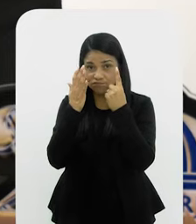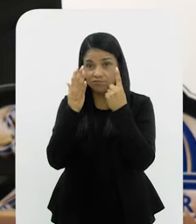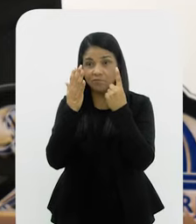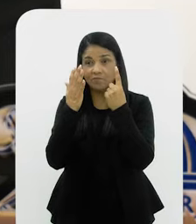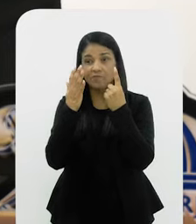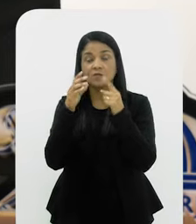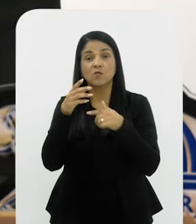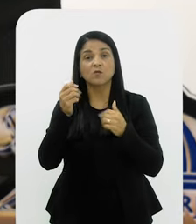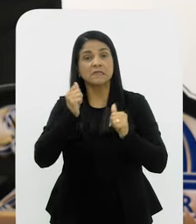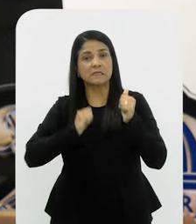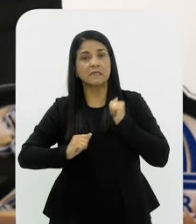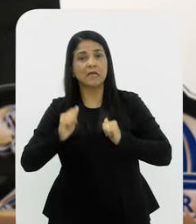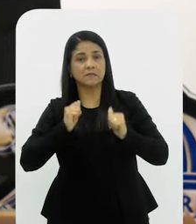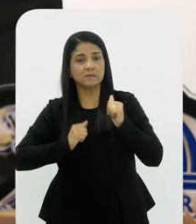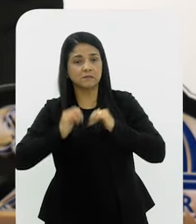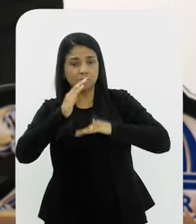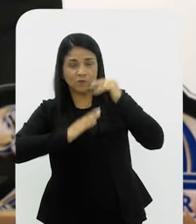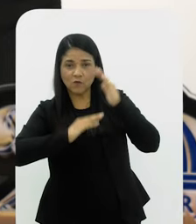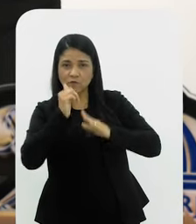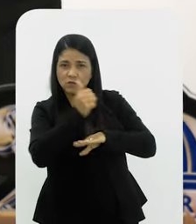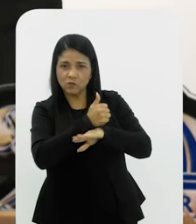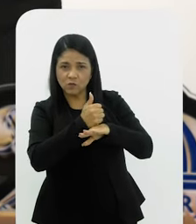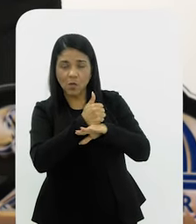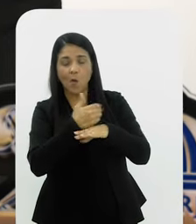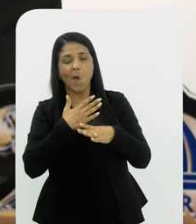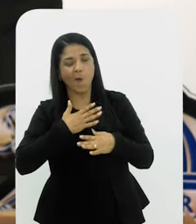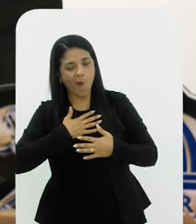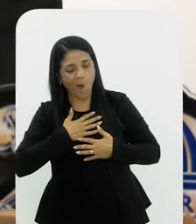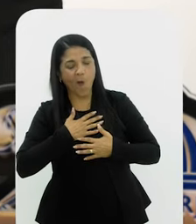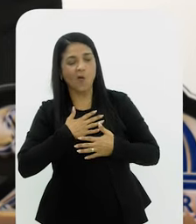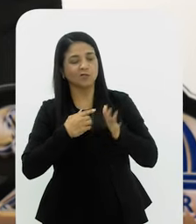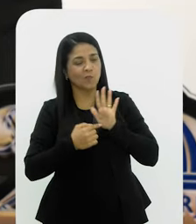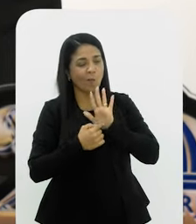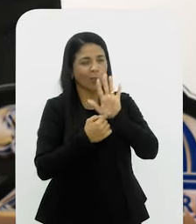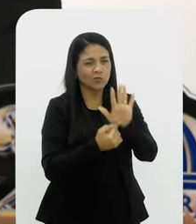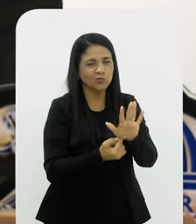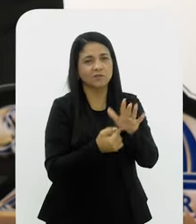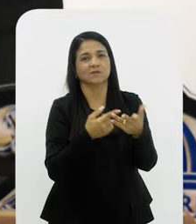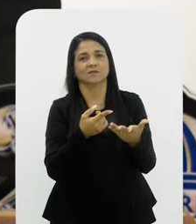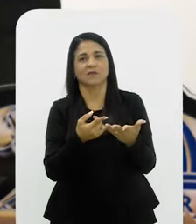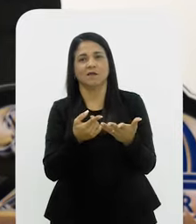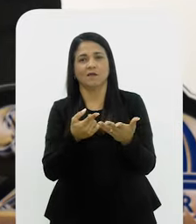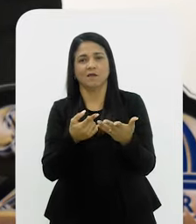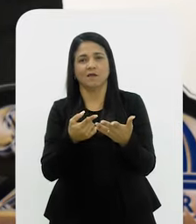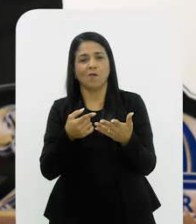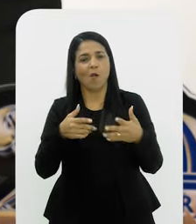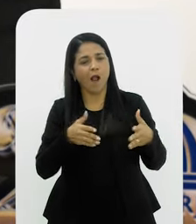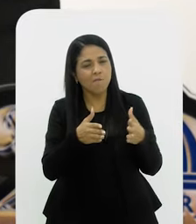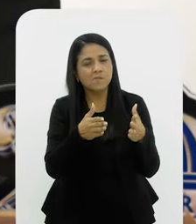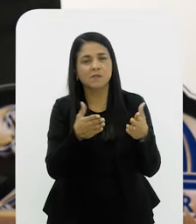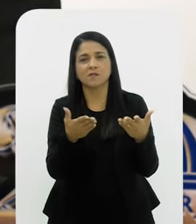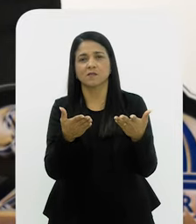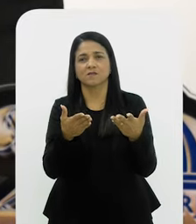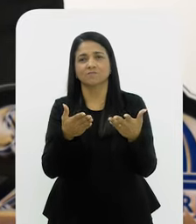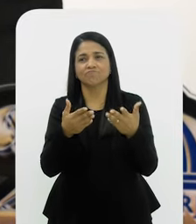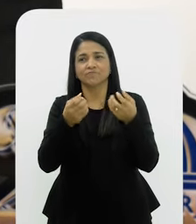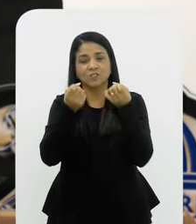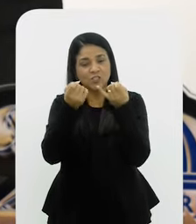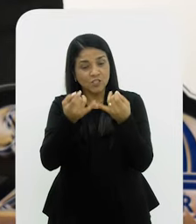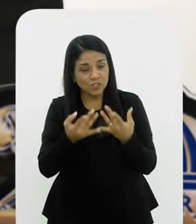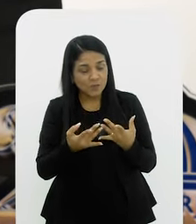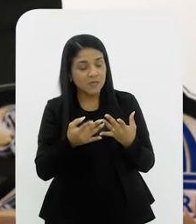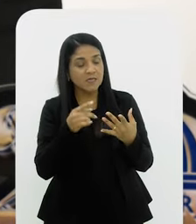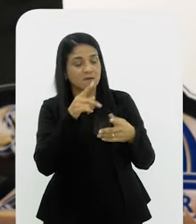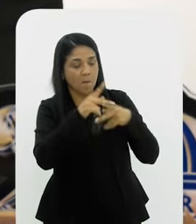né? Esses artistas, esses profissionais, por isso eu gosto de trazer, sempre mostrar e mostrar os caminhos,